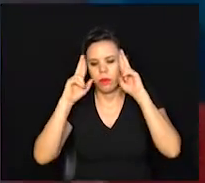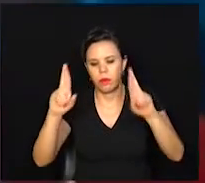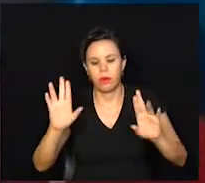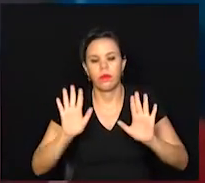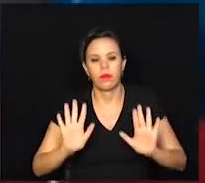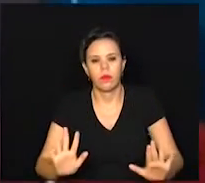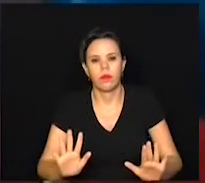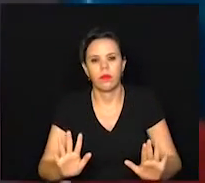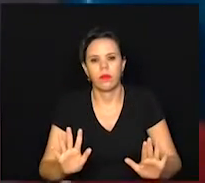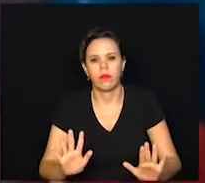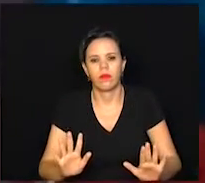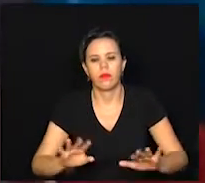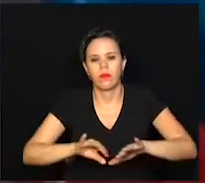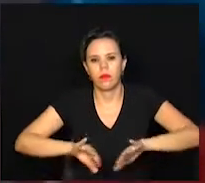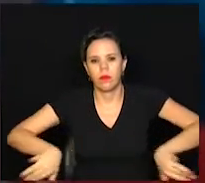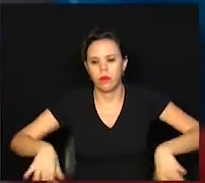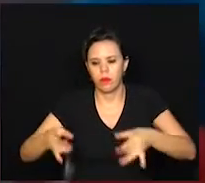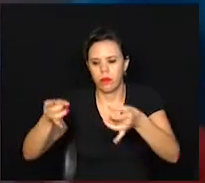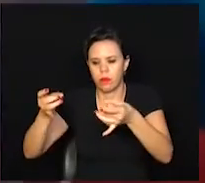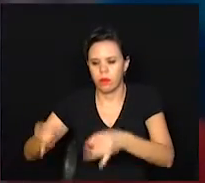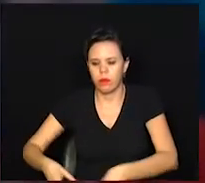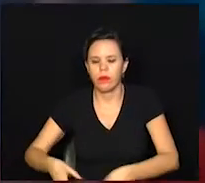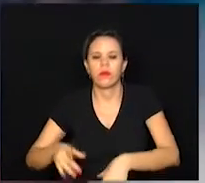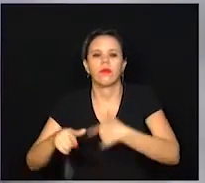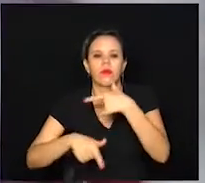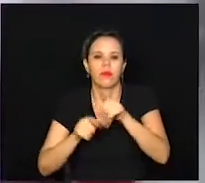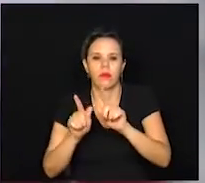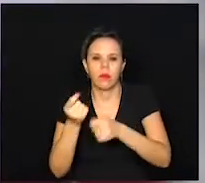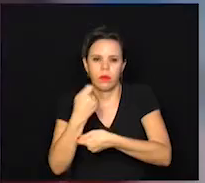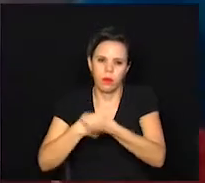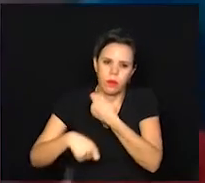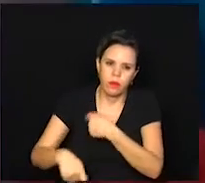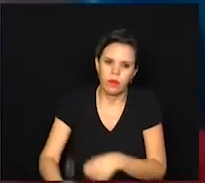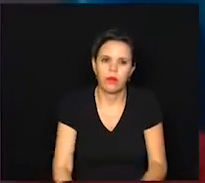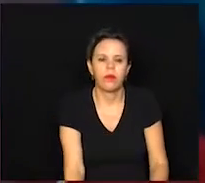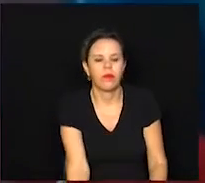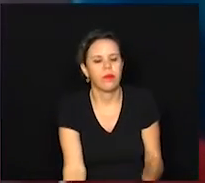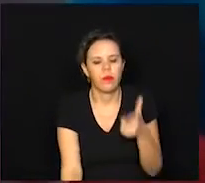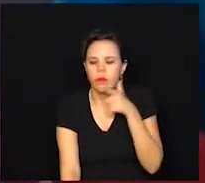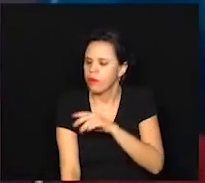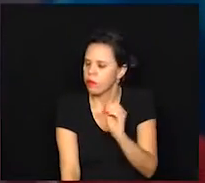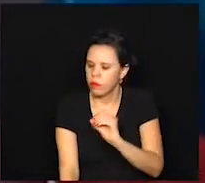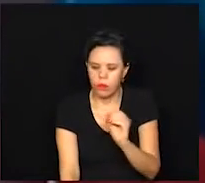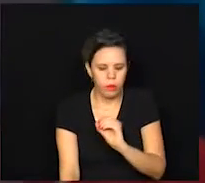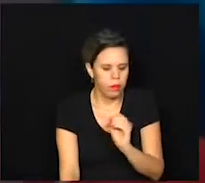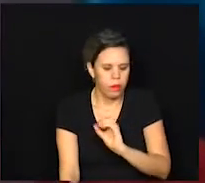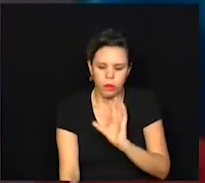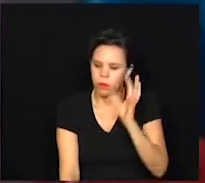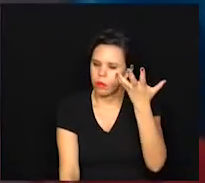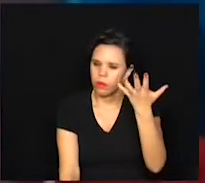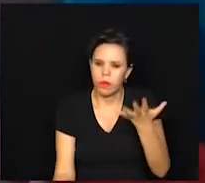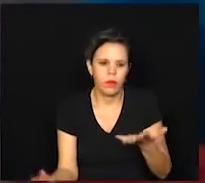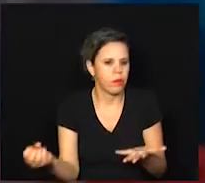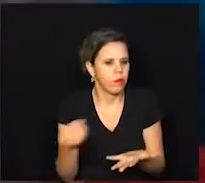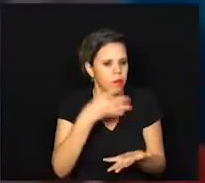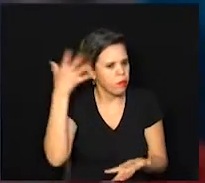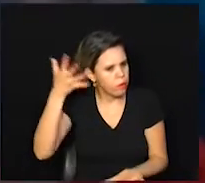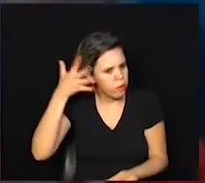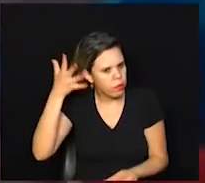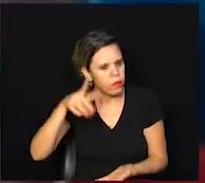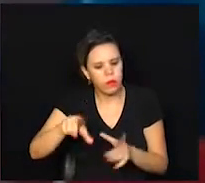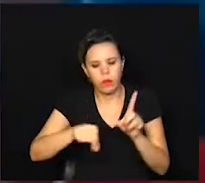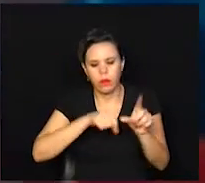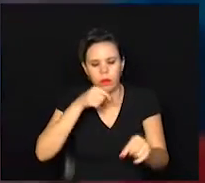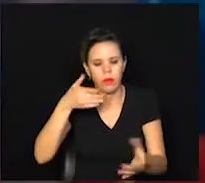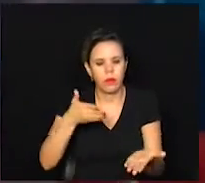se abriu um vácuo naquela gestão, não conseguimos realizar a nova conferência para eleger a